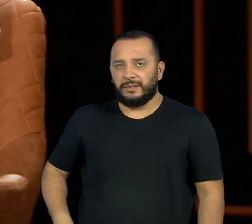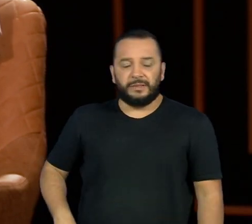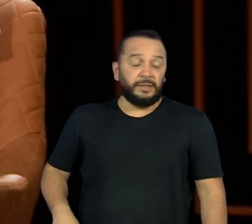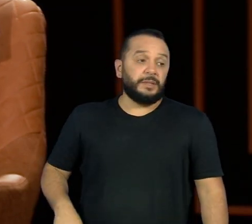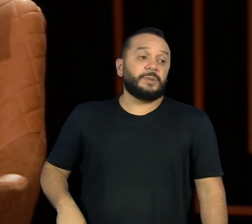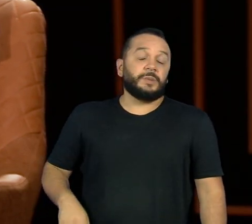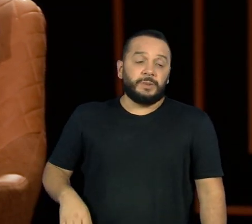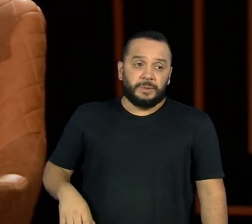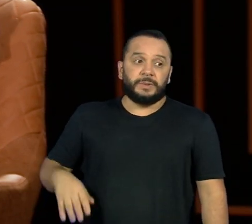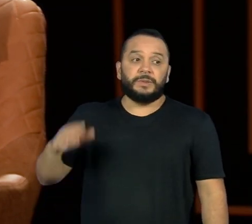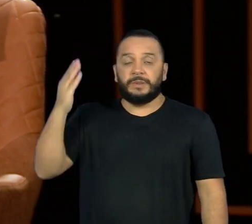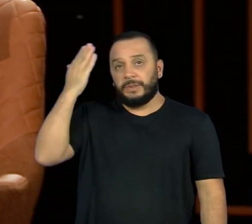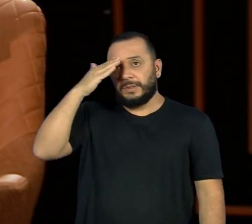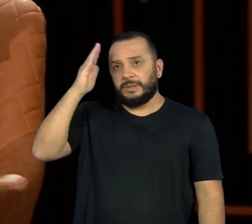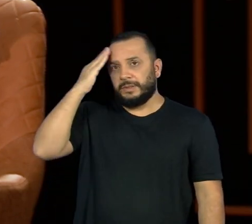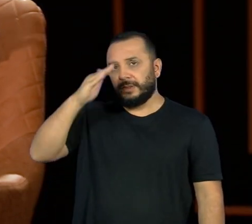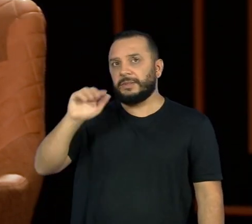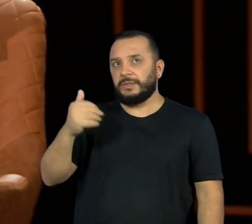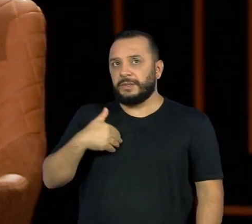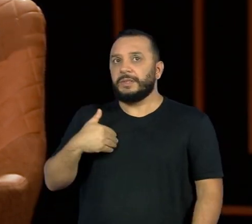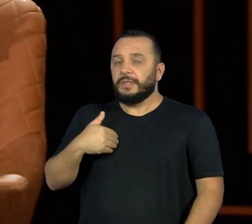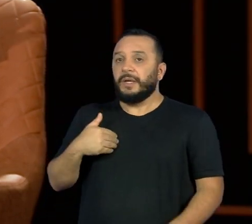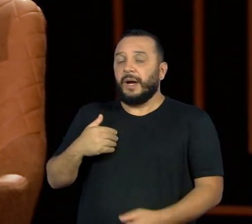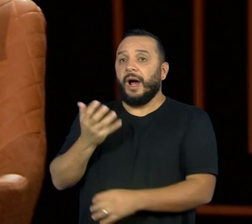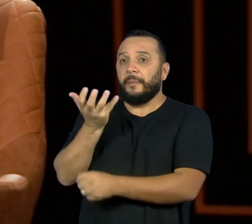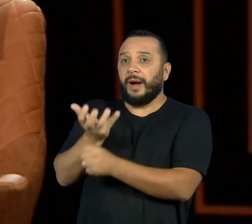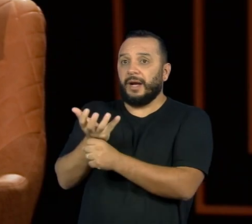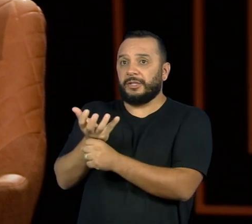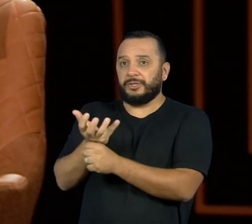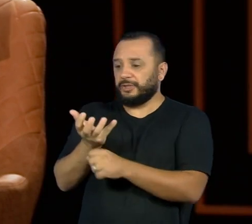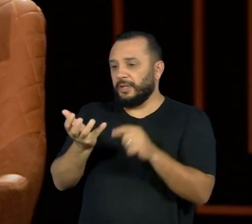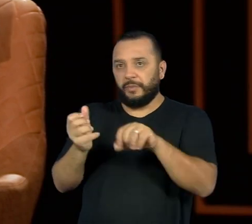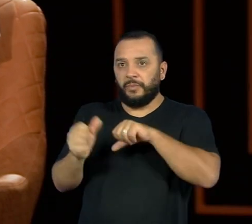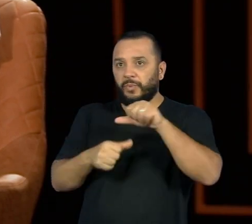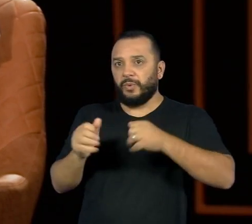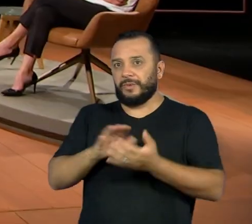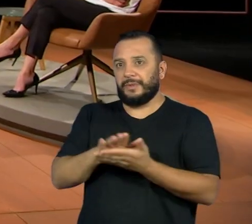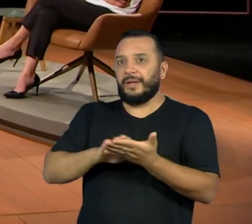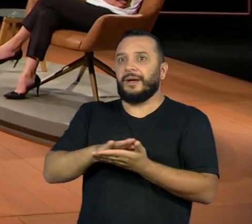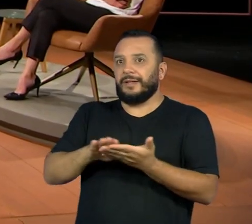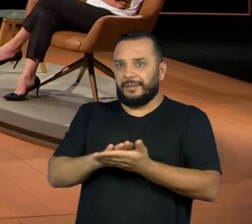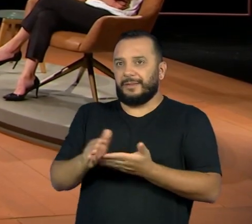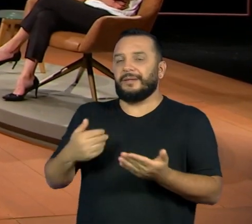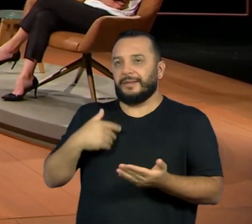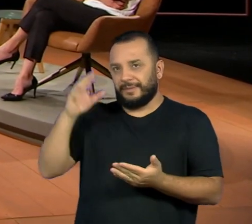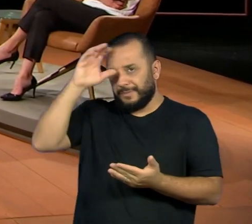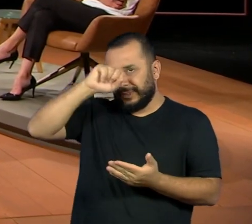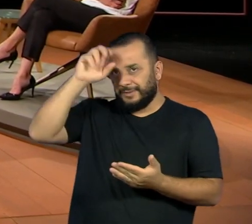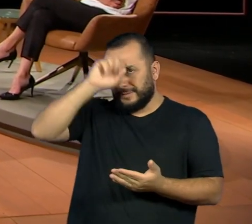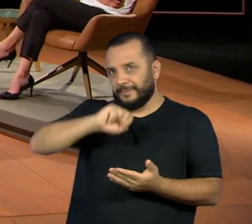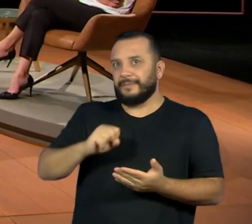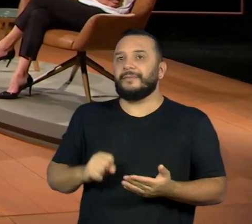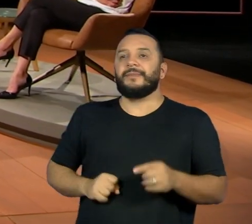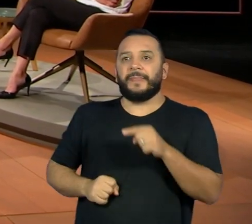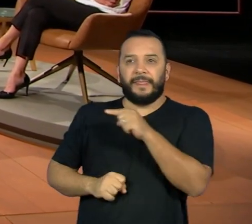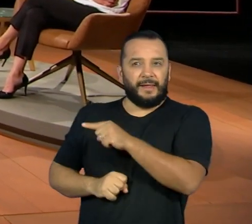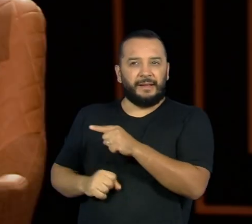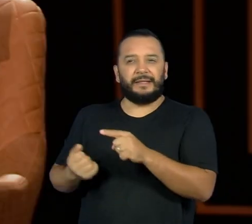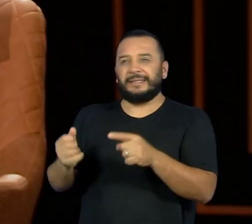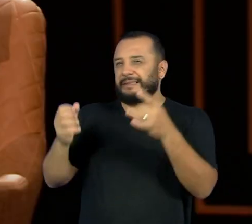na minha vida. Agora, se me der um abacaxi, eu ponho e não tiro ele nem a pau, entendeu? Ele era